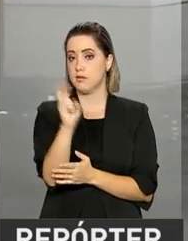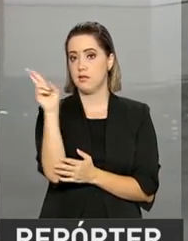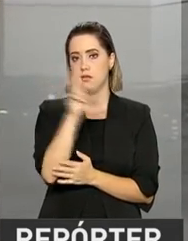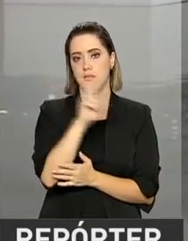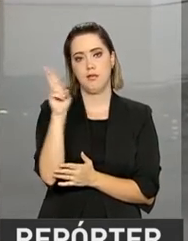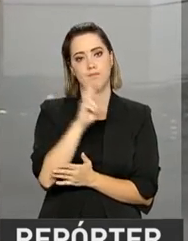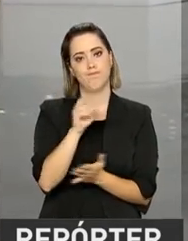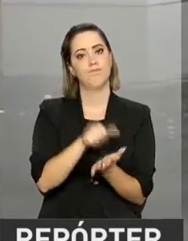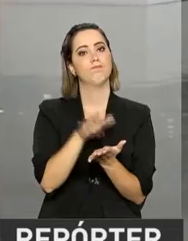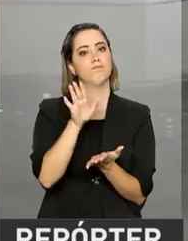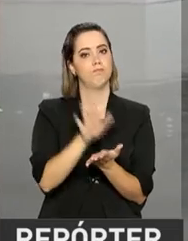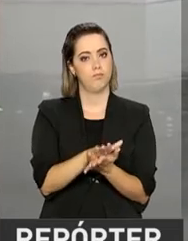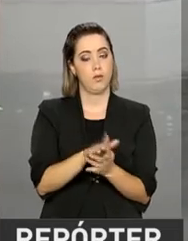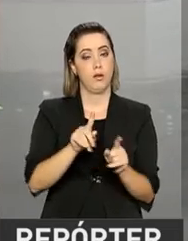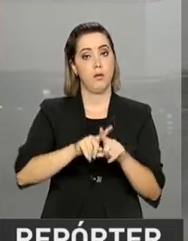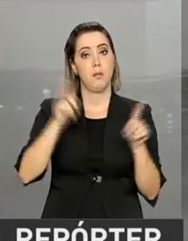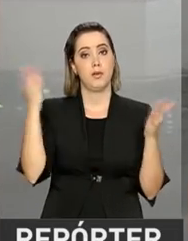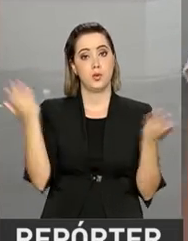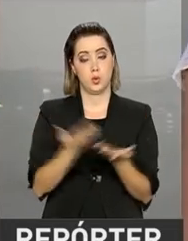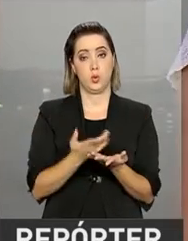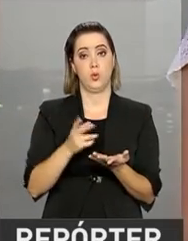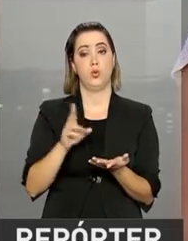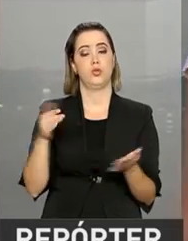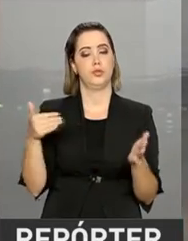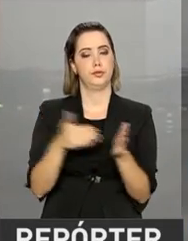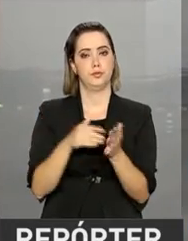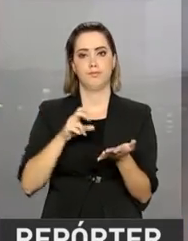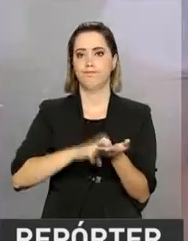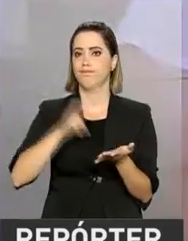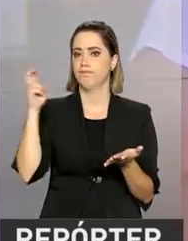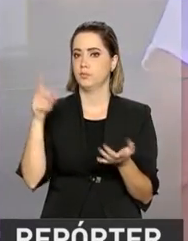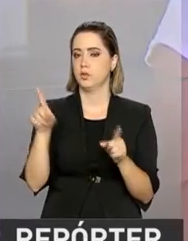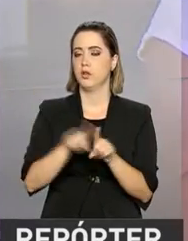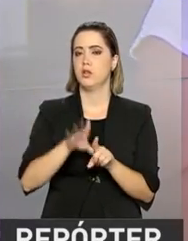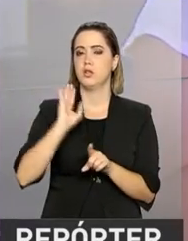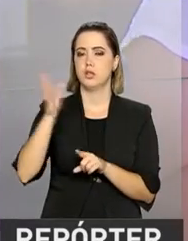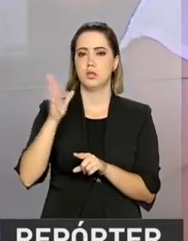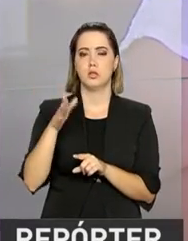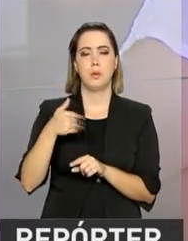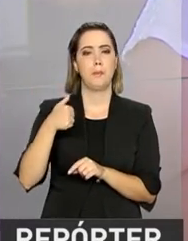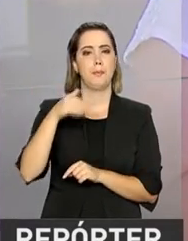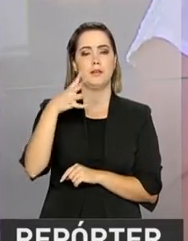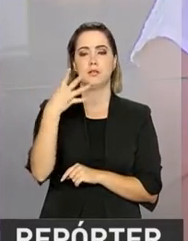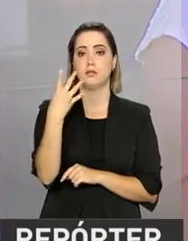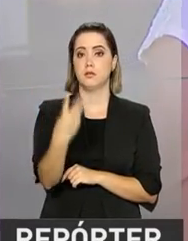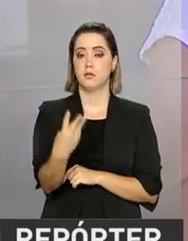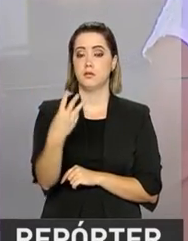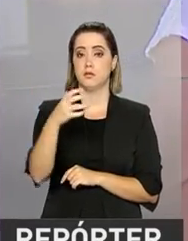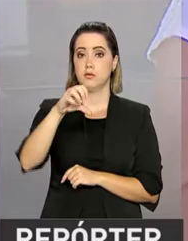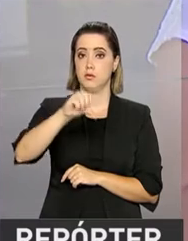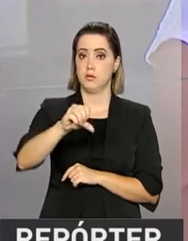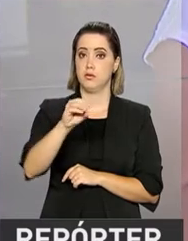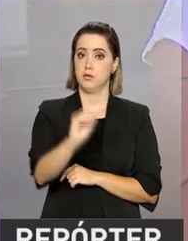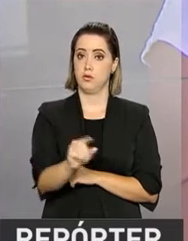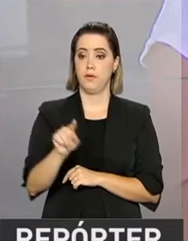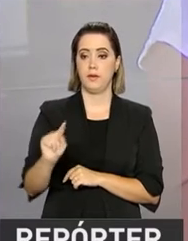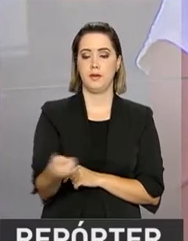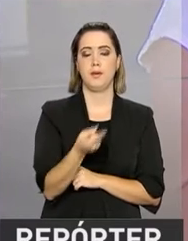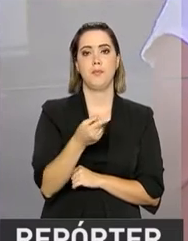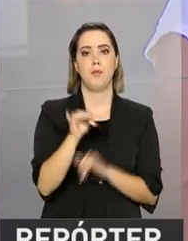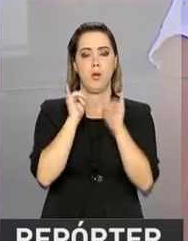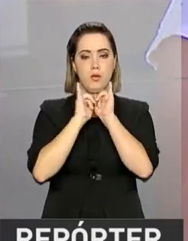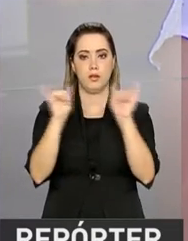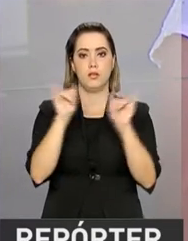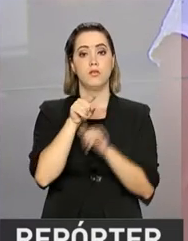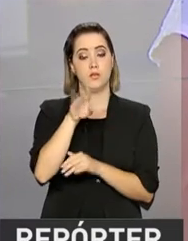agora aberto até o final da manhã de hoje a receita federal já havia recebido mais de 490 mil declarações já